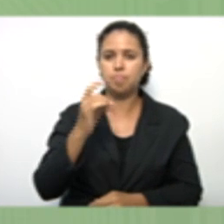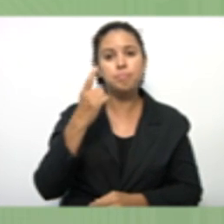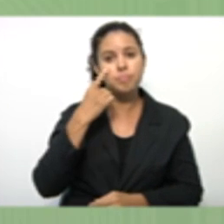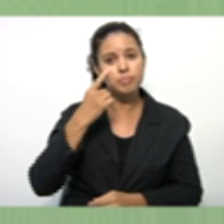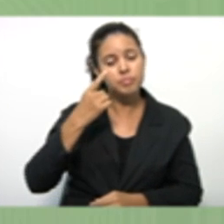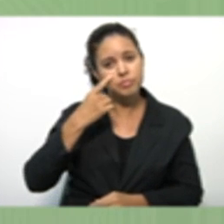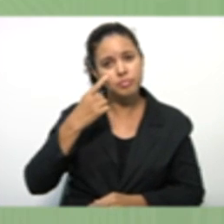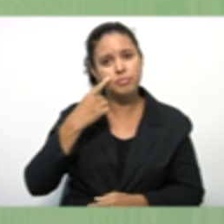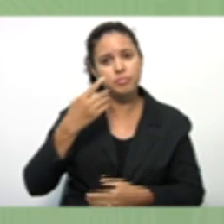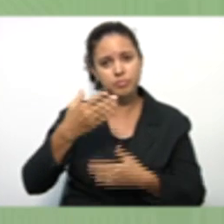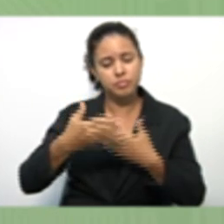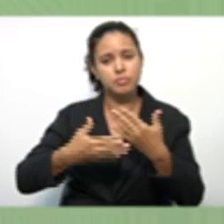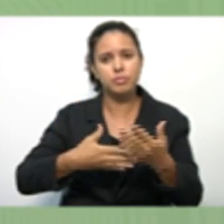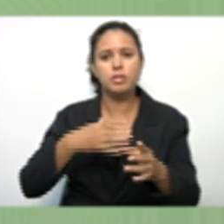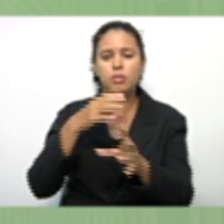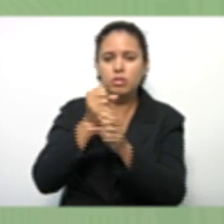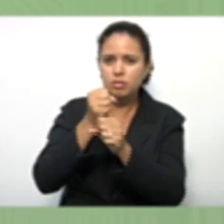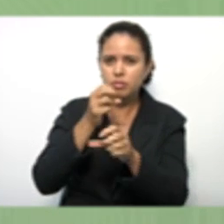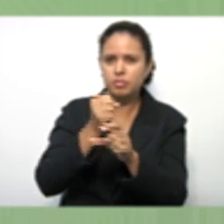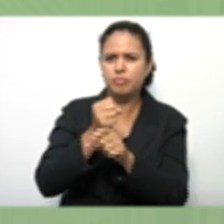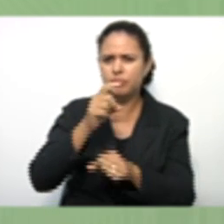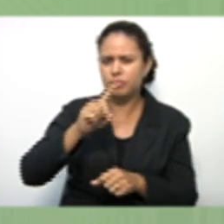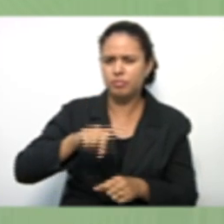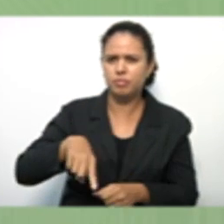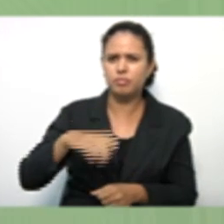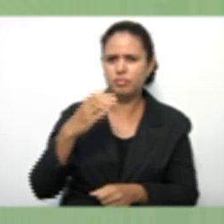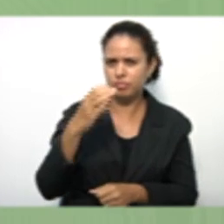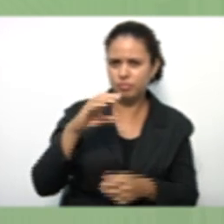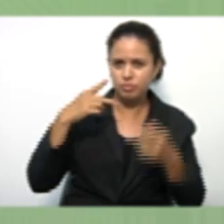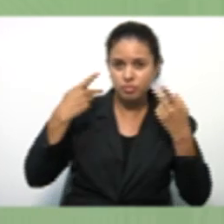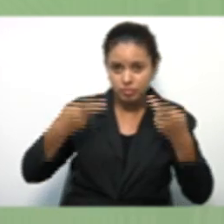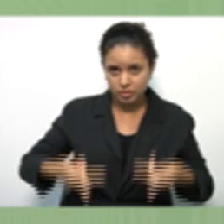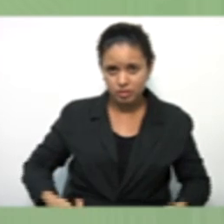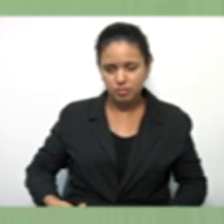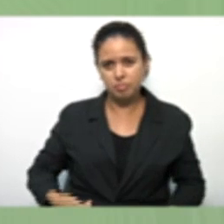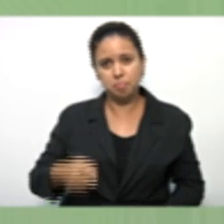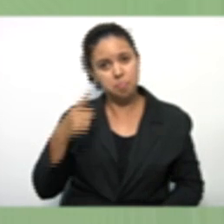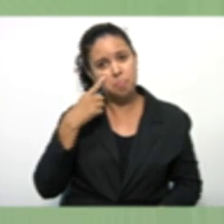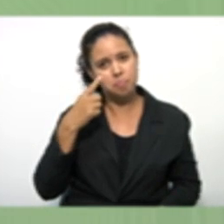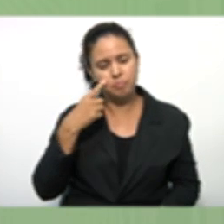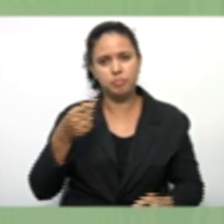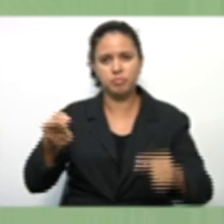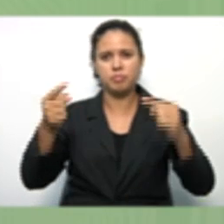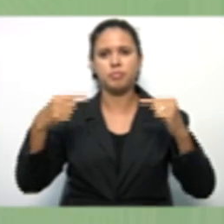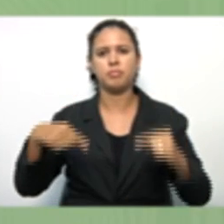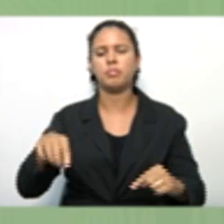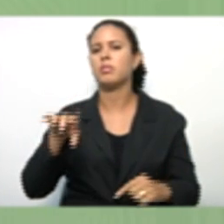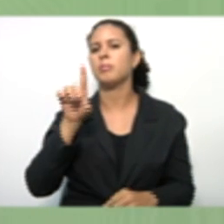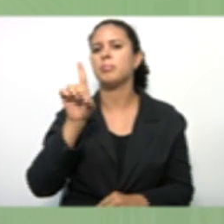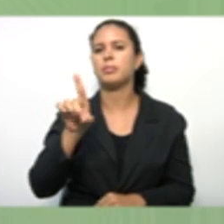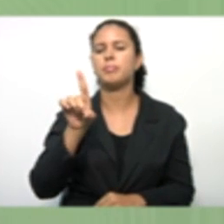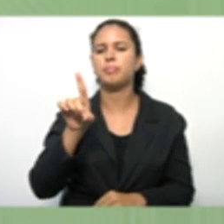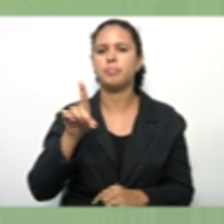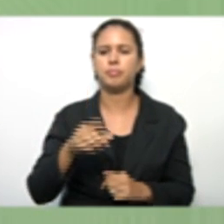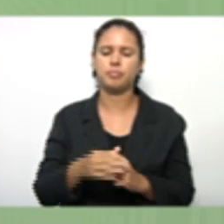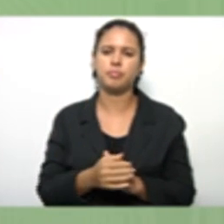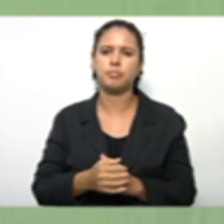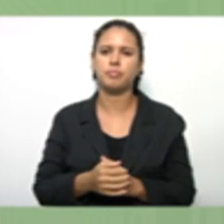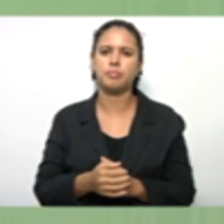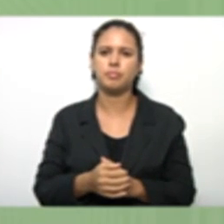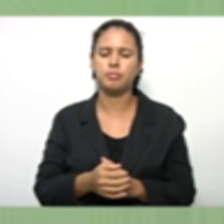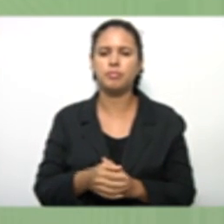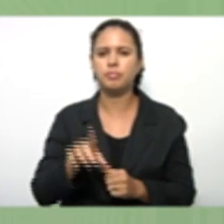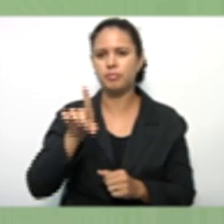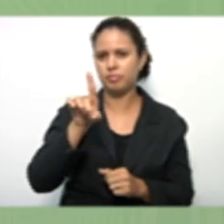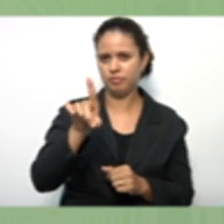que contabilidade é uma ciência humana? Agora vamos para a alternativa B, professor Aloy. Alternativa